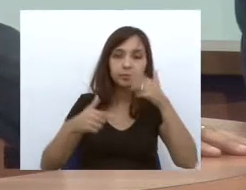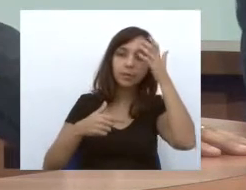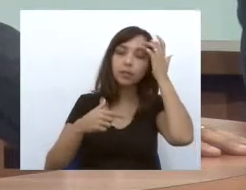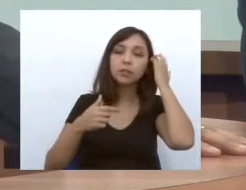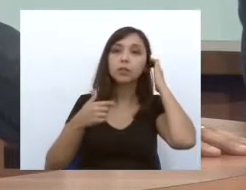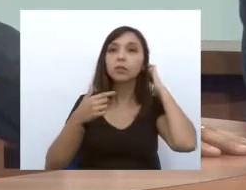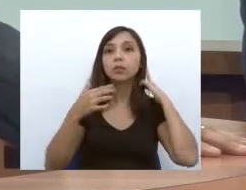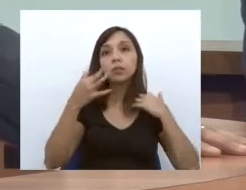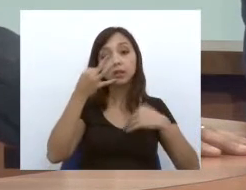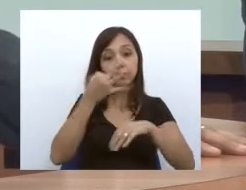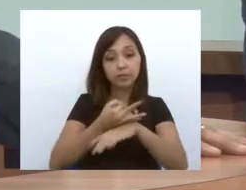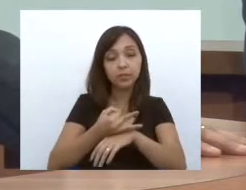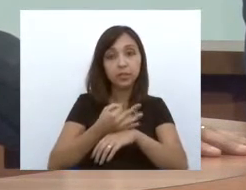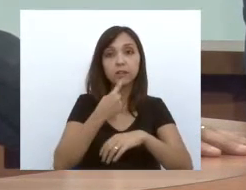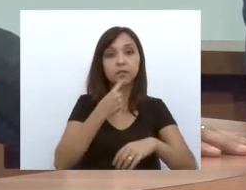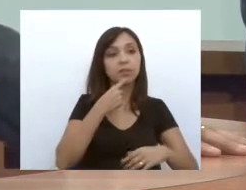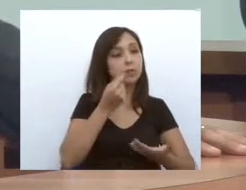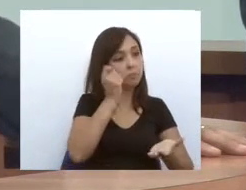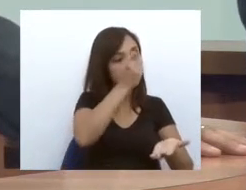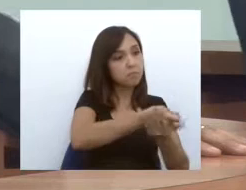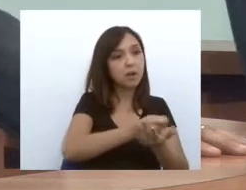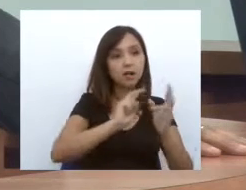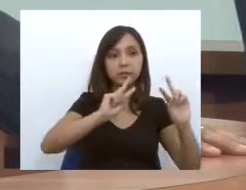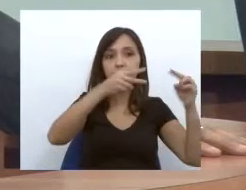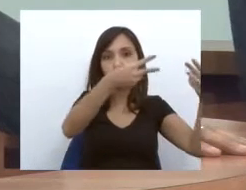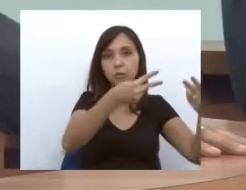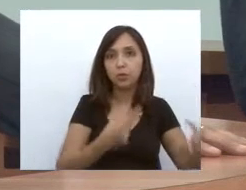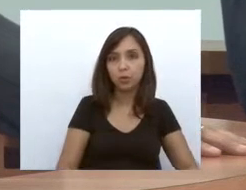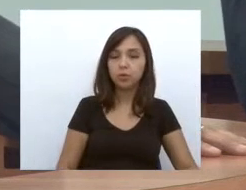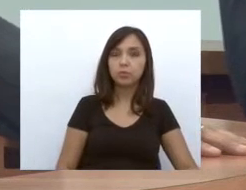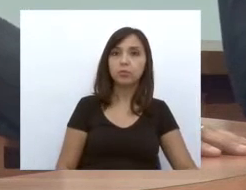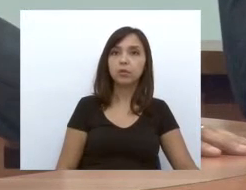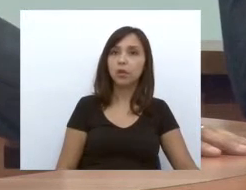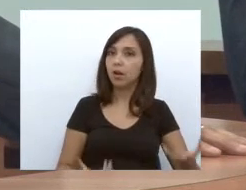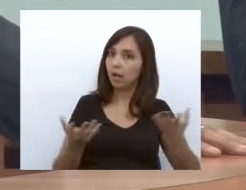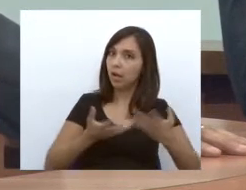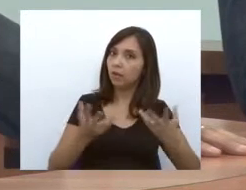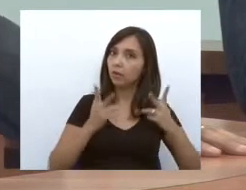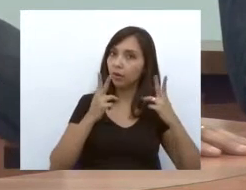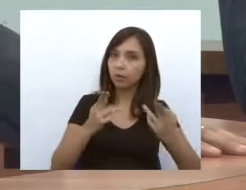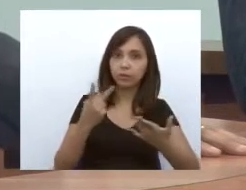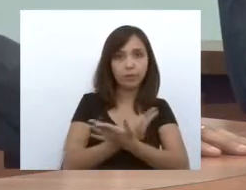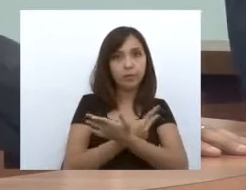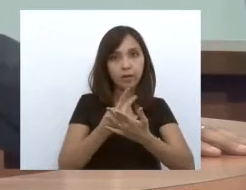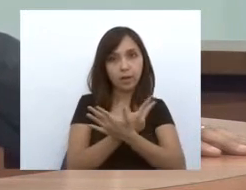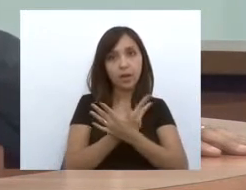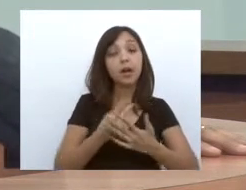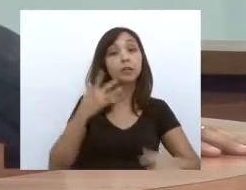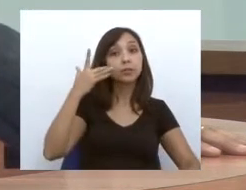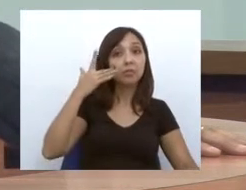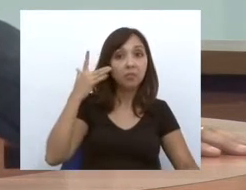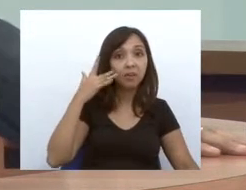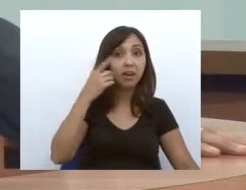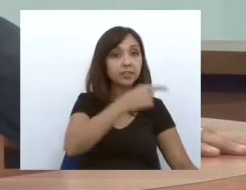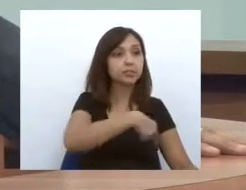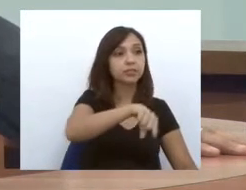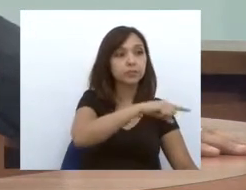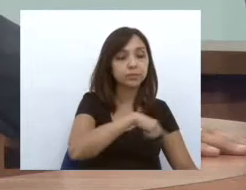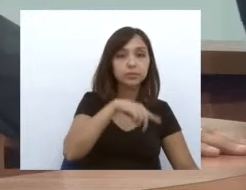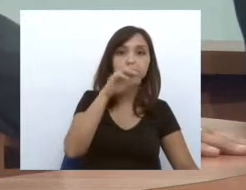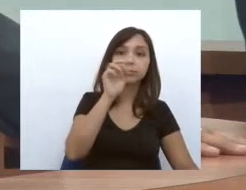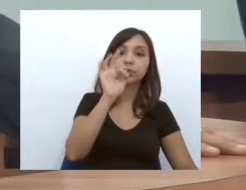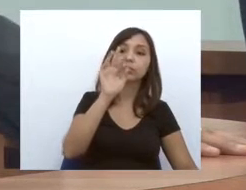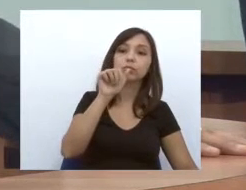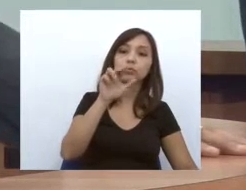que seja dada contraprestação em dobro, não da forma que vem ocorrendo. Então, eu acho que é uma situação que a Comissão de